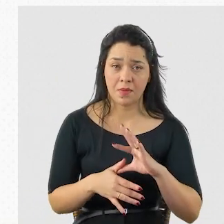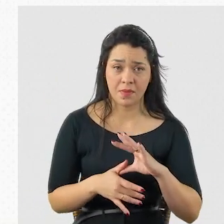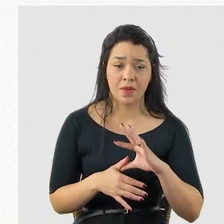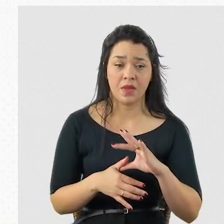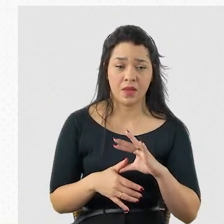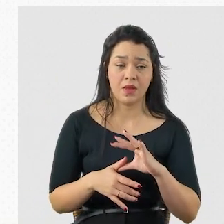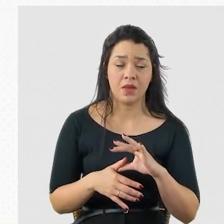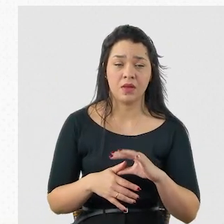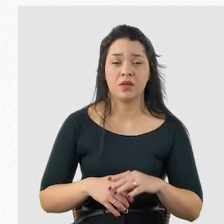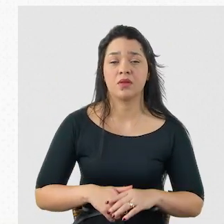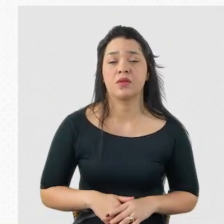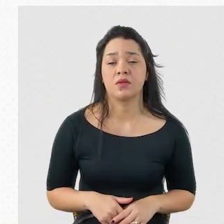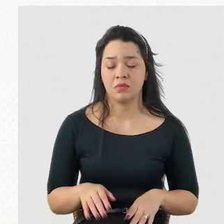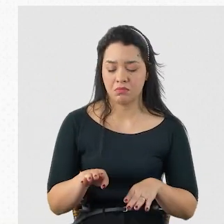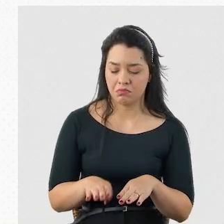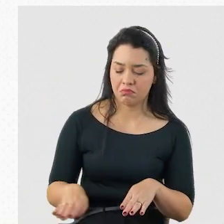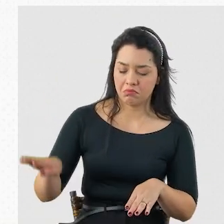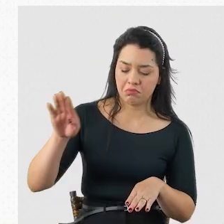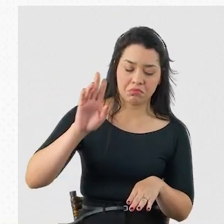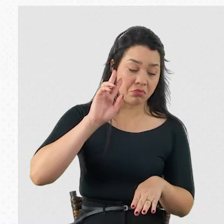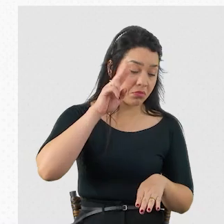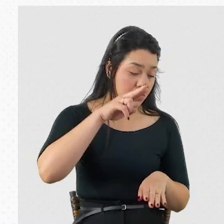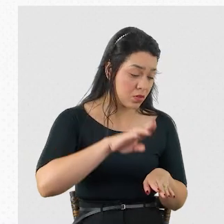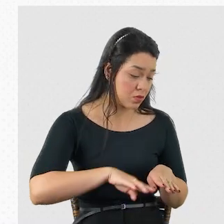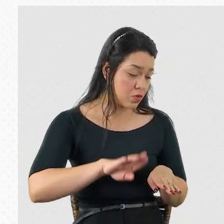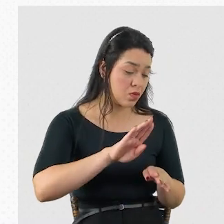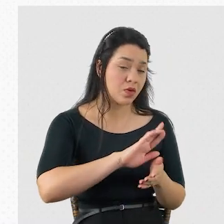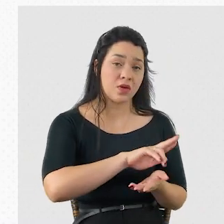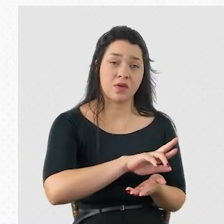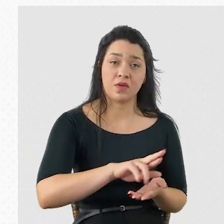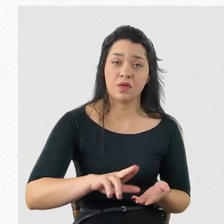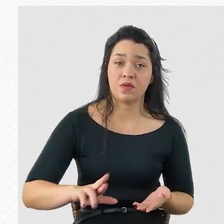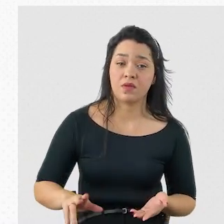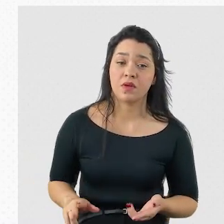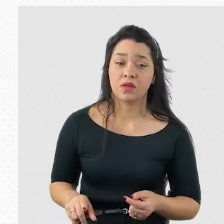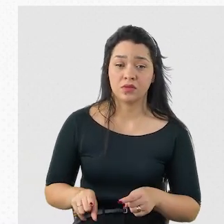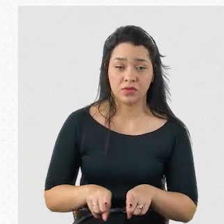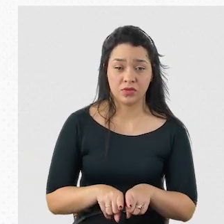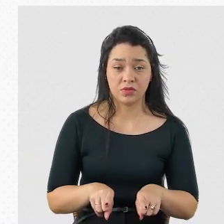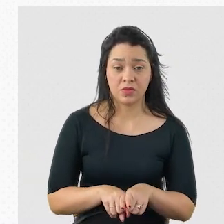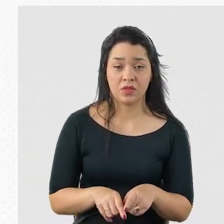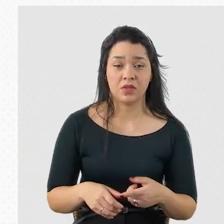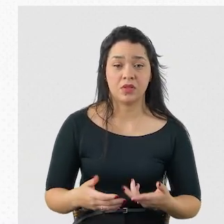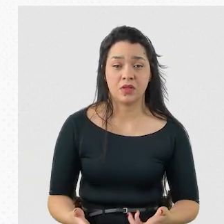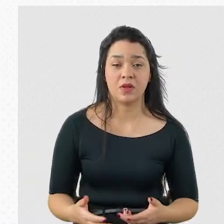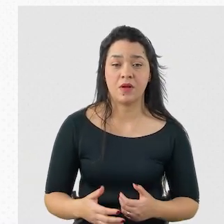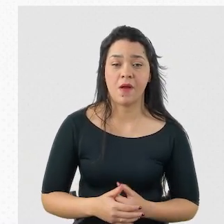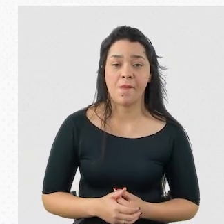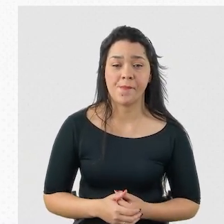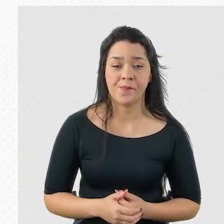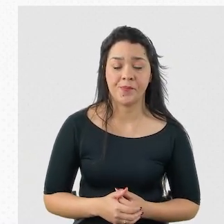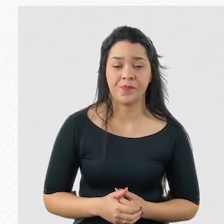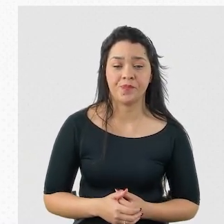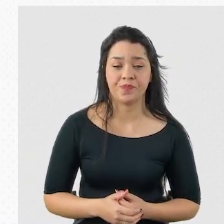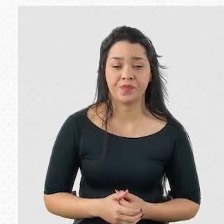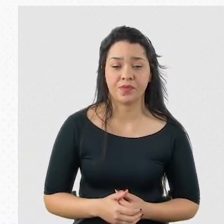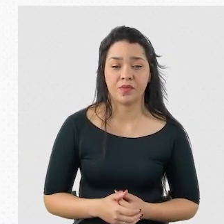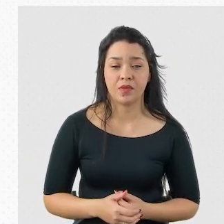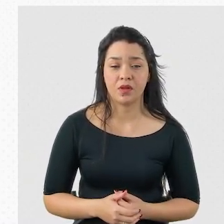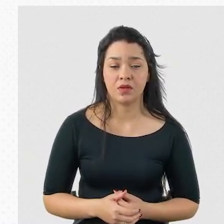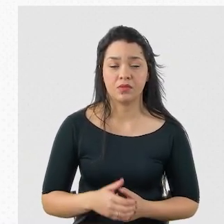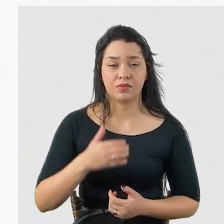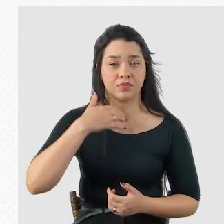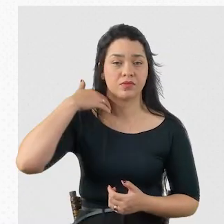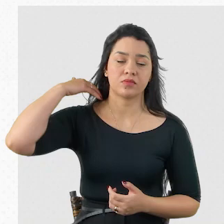está economicamente lá em cima se acha superior em vários níveis, quando a coisa, né, não é bem assim, não é assim.